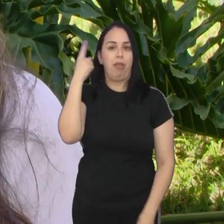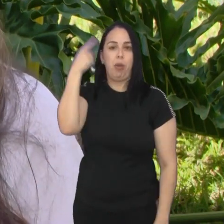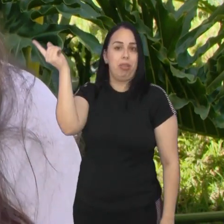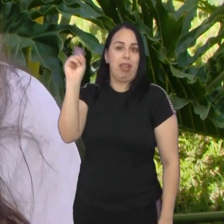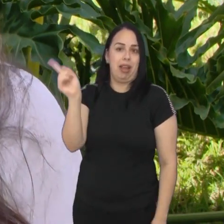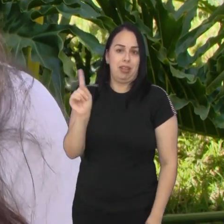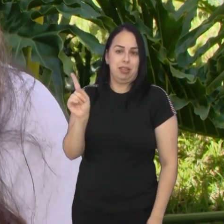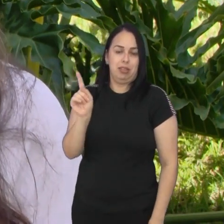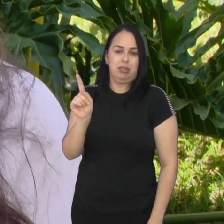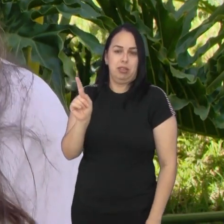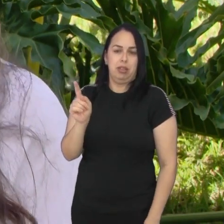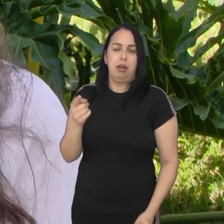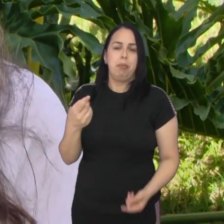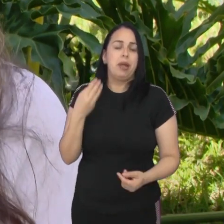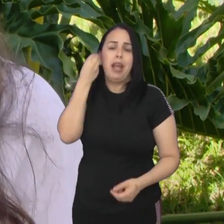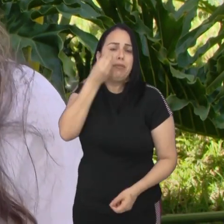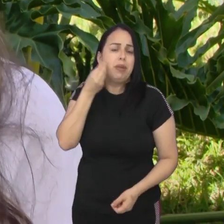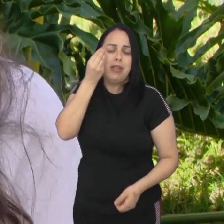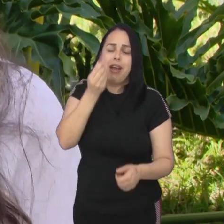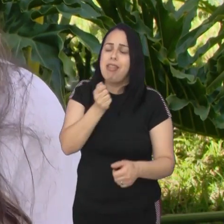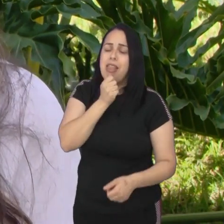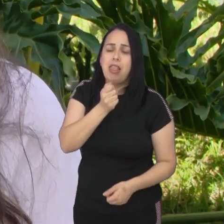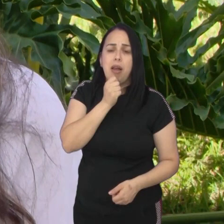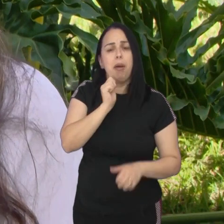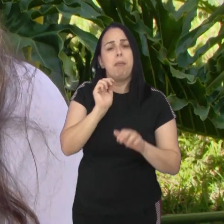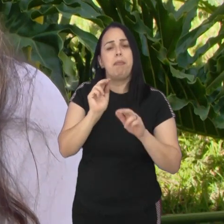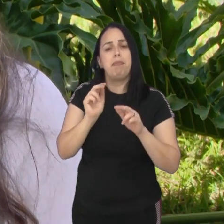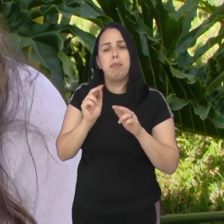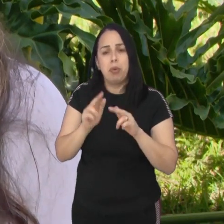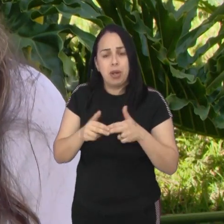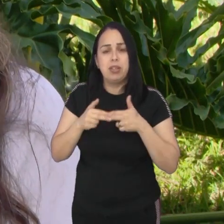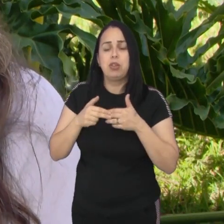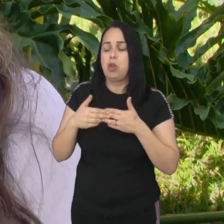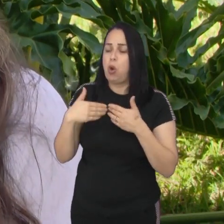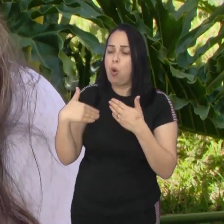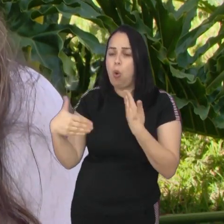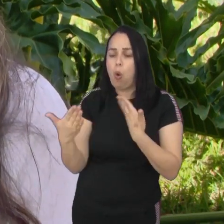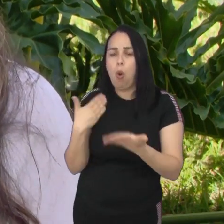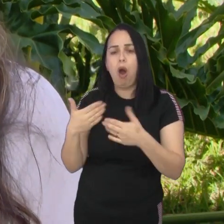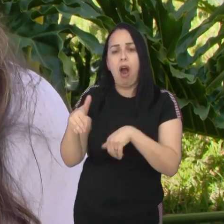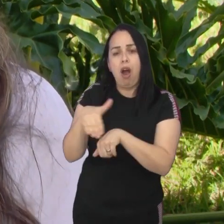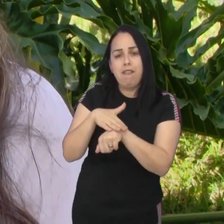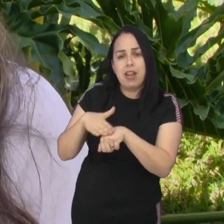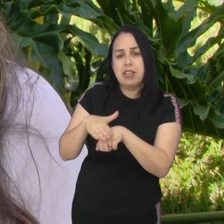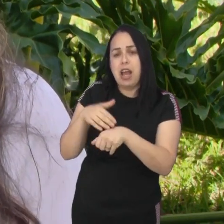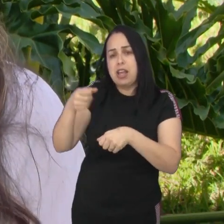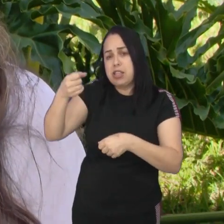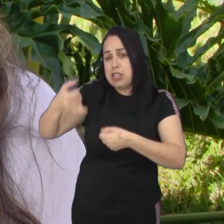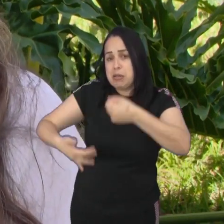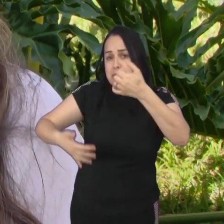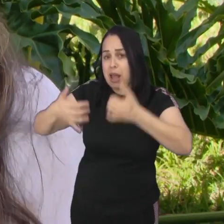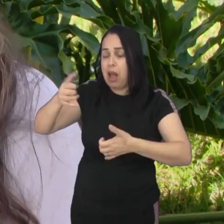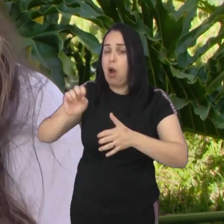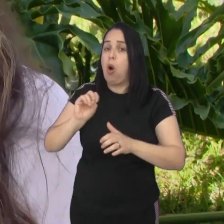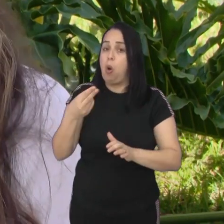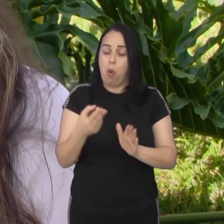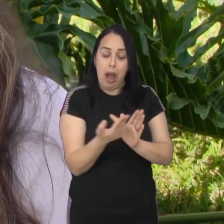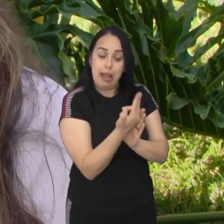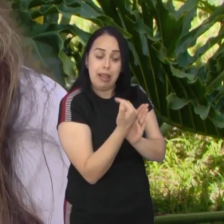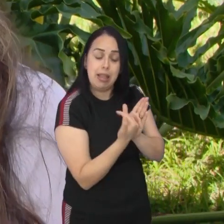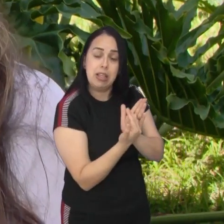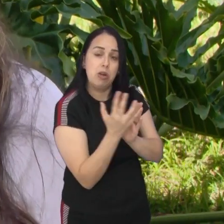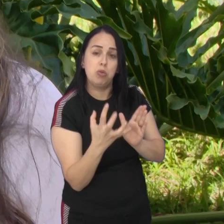e que ela não entende ainda por uma estrutura de não ter vivido. Então precisa sentar com a criança, conversar, explicar, ou às